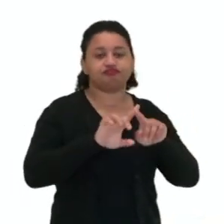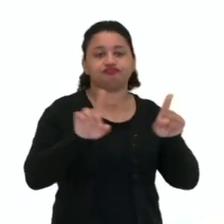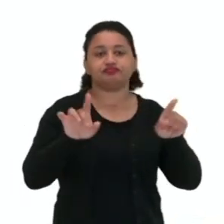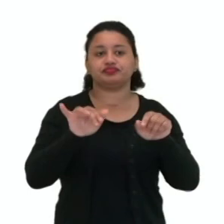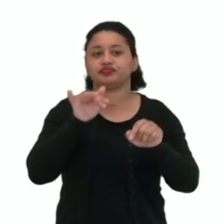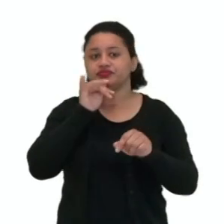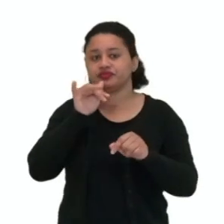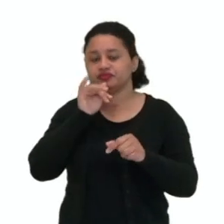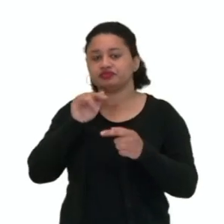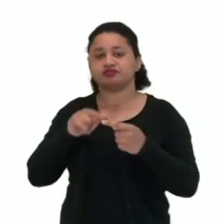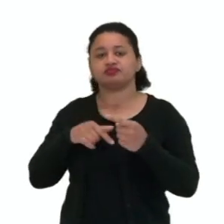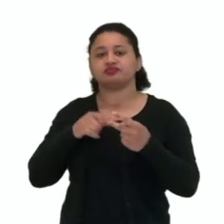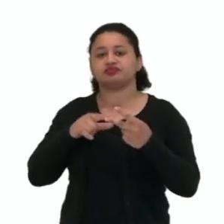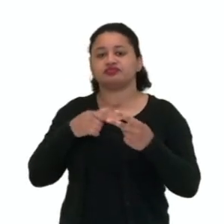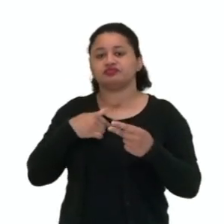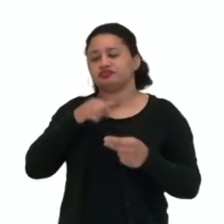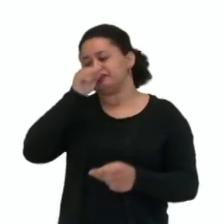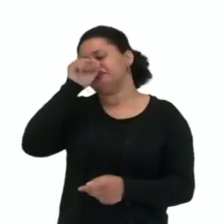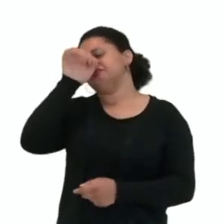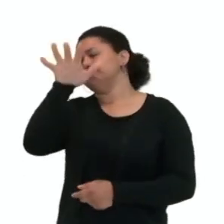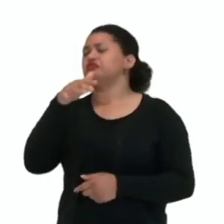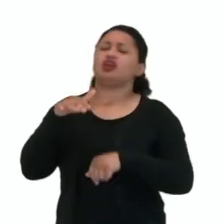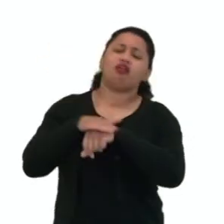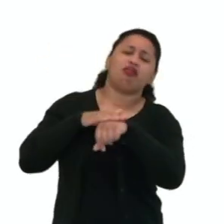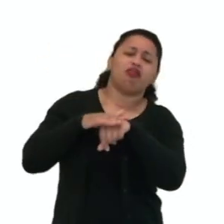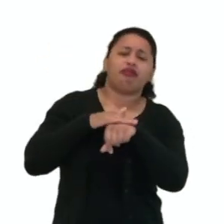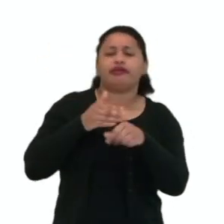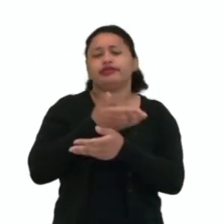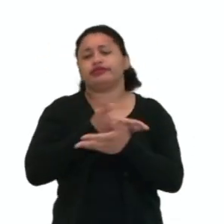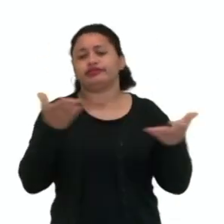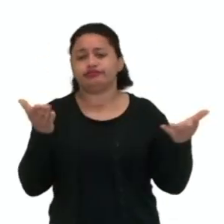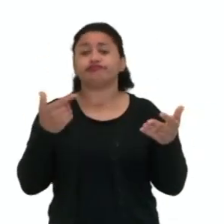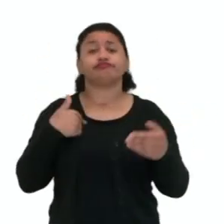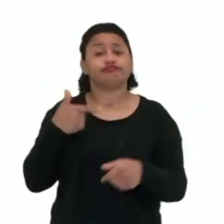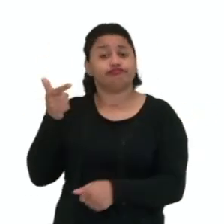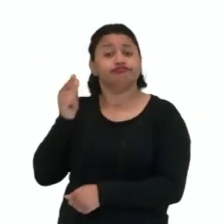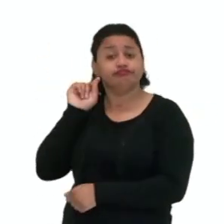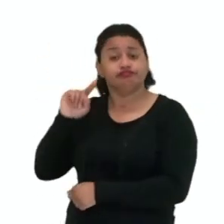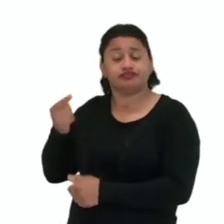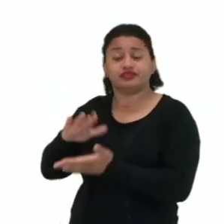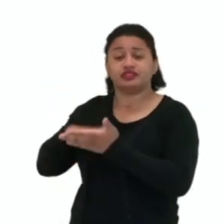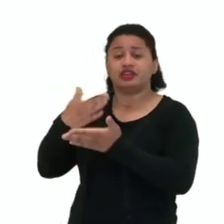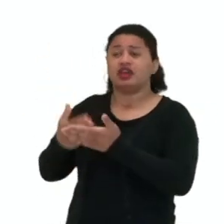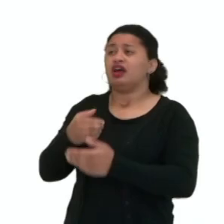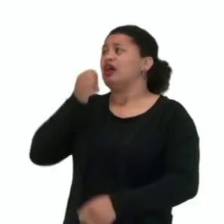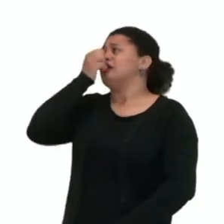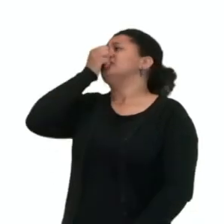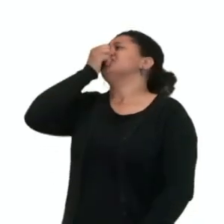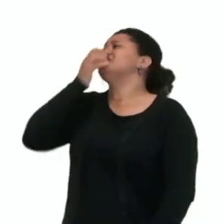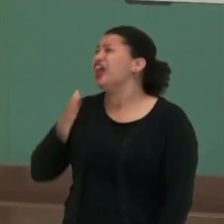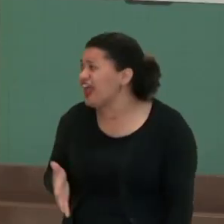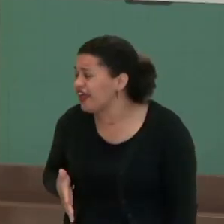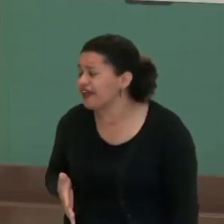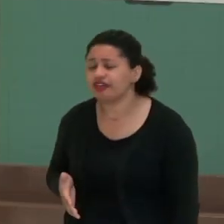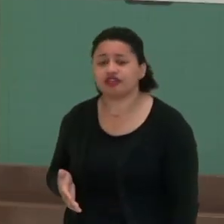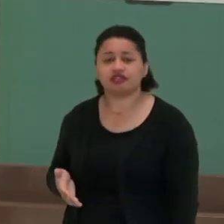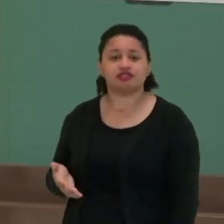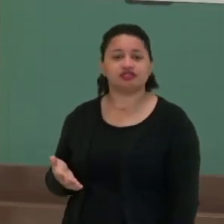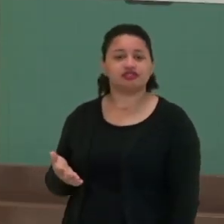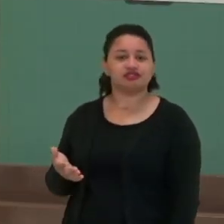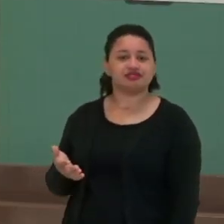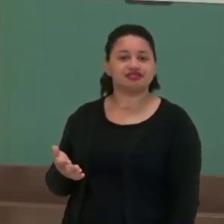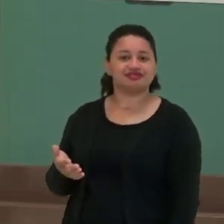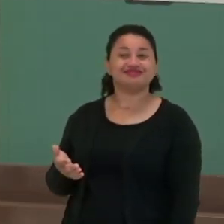exemplo, espirrar. Eu estou aqui conversando com vocês e a minha amiga Jéssica, de repente, espirra.